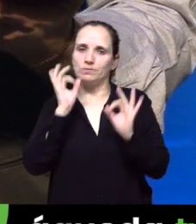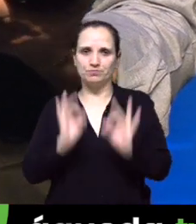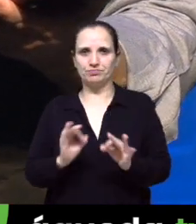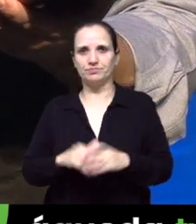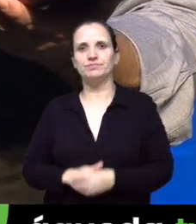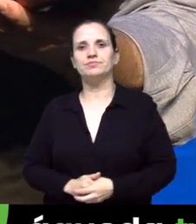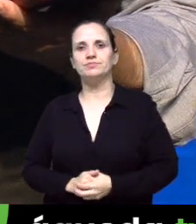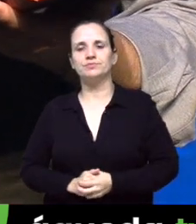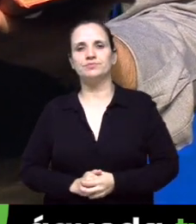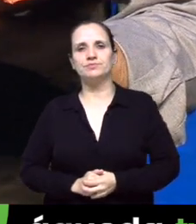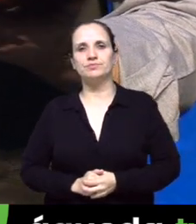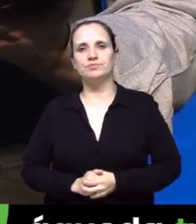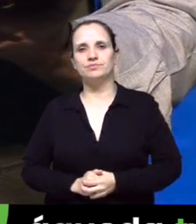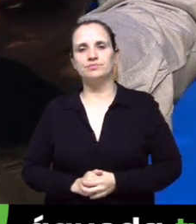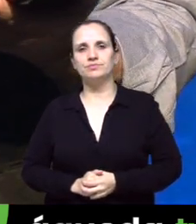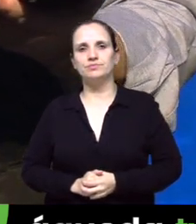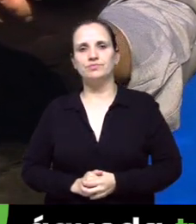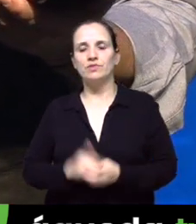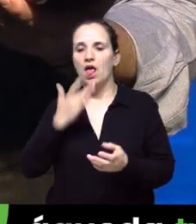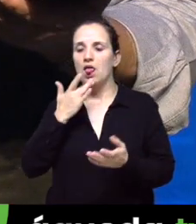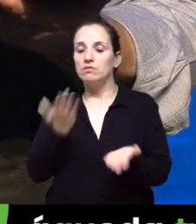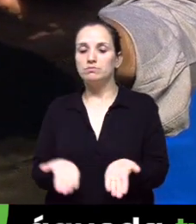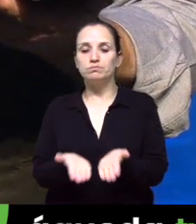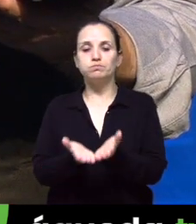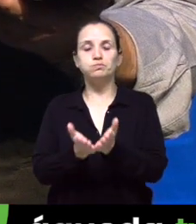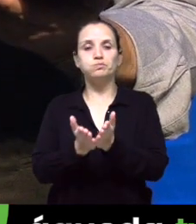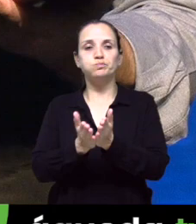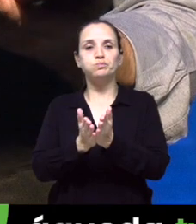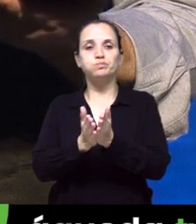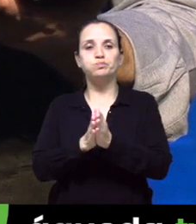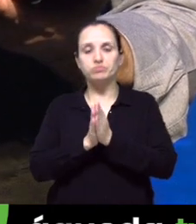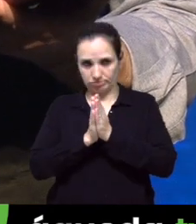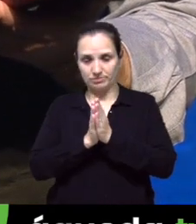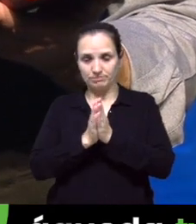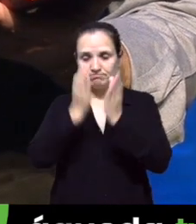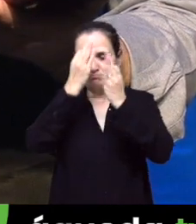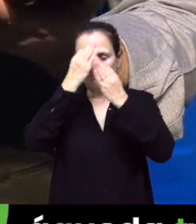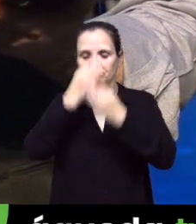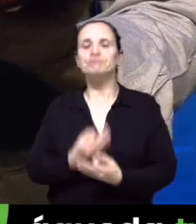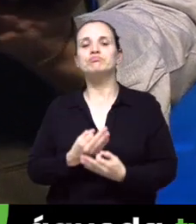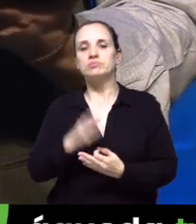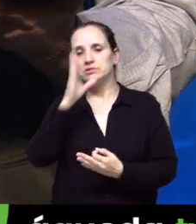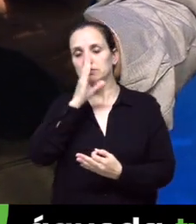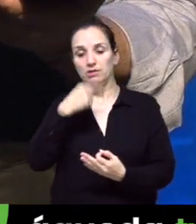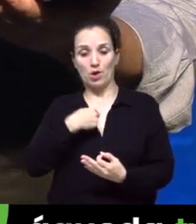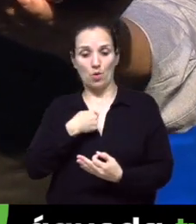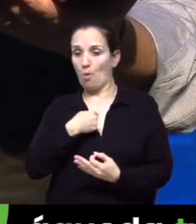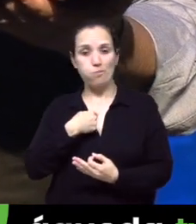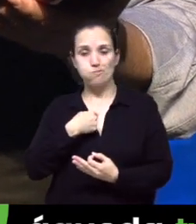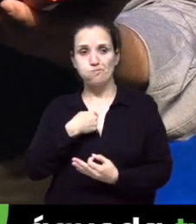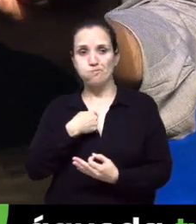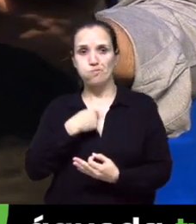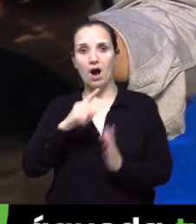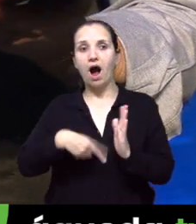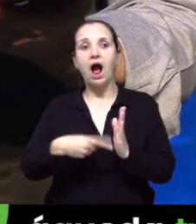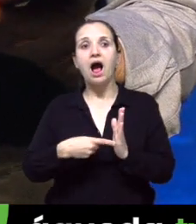Fecho o livro, pois, consolado na certeza firme de que, se eu não soube dizer de Águeda o que de Águeda é justo dizer-se por